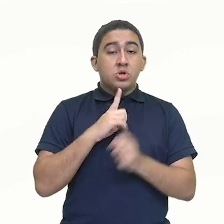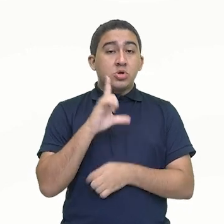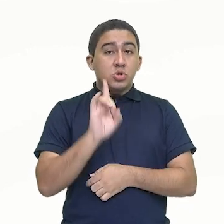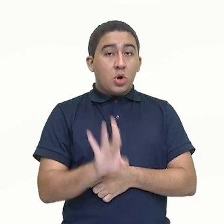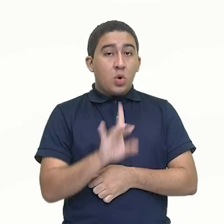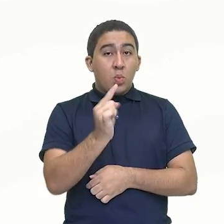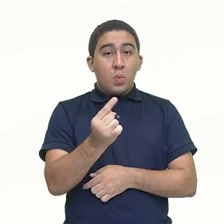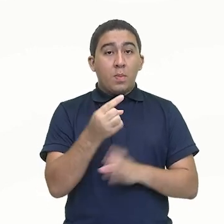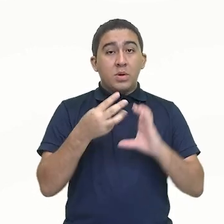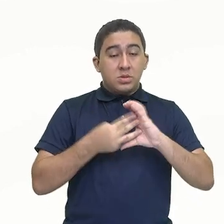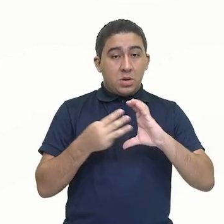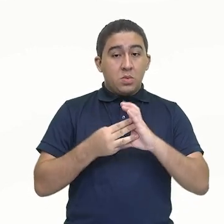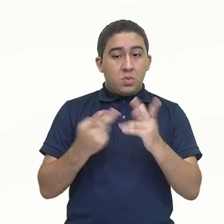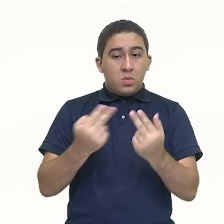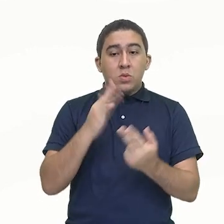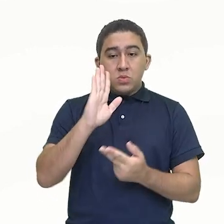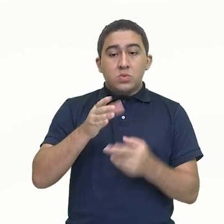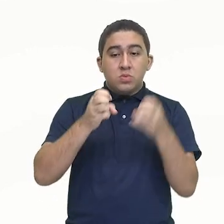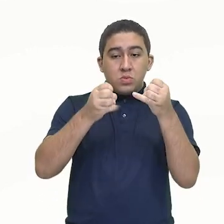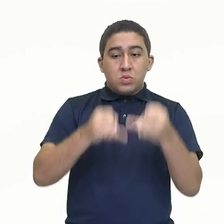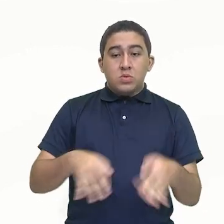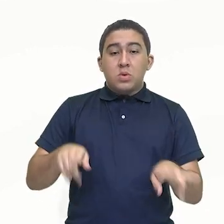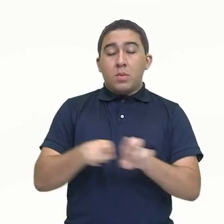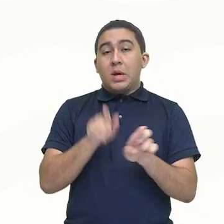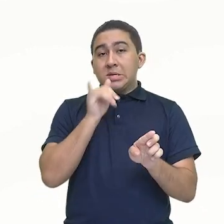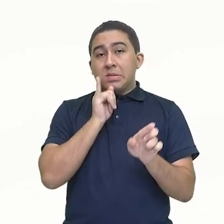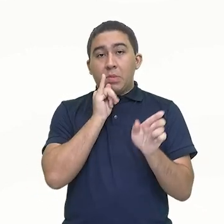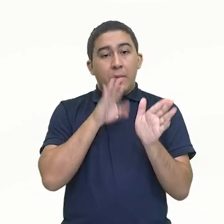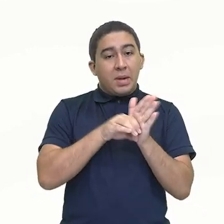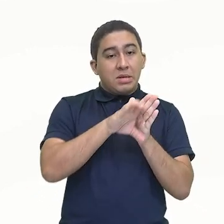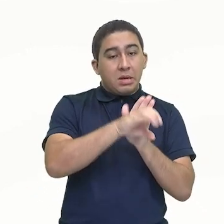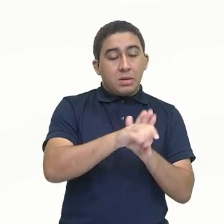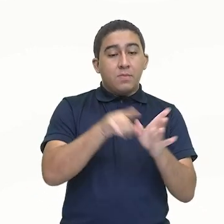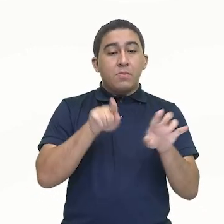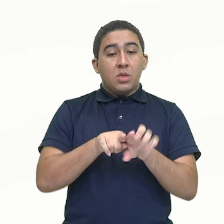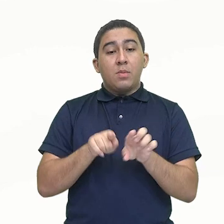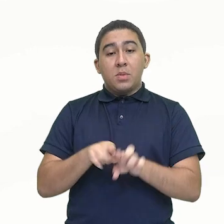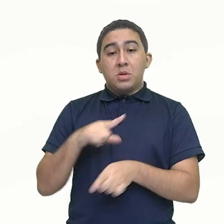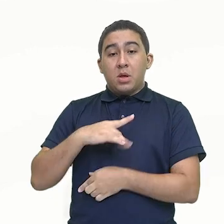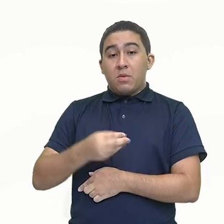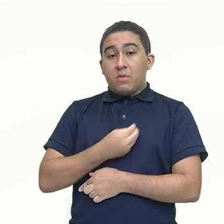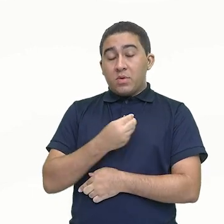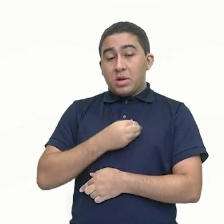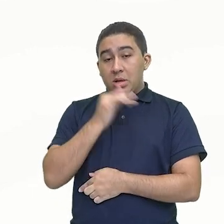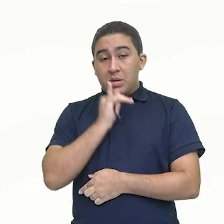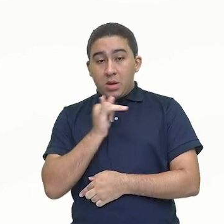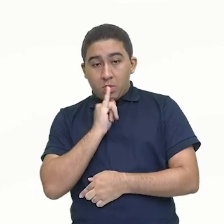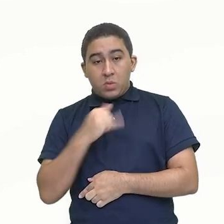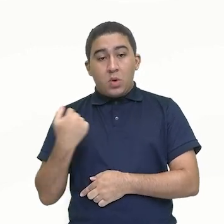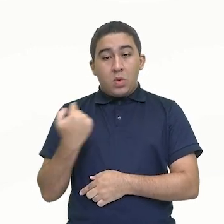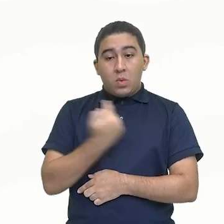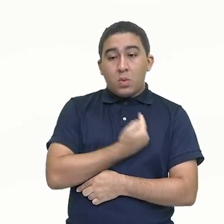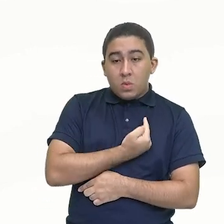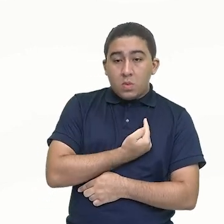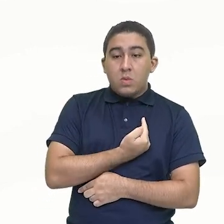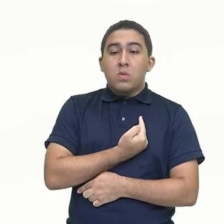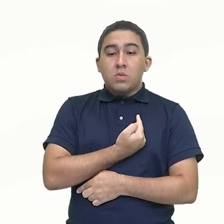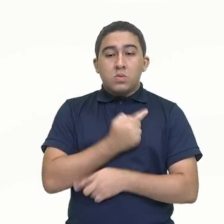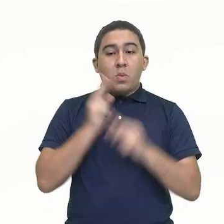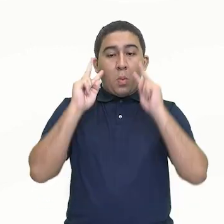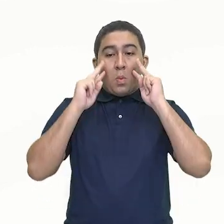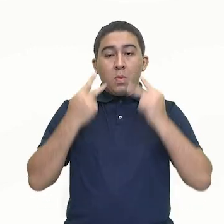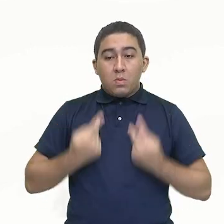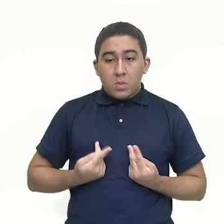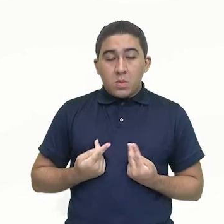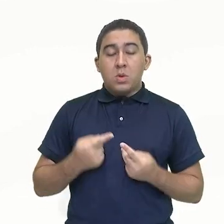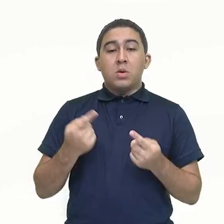única célula, como eu comentei, como as bactérias, e há seres vivos como nós, a espécie